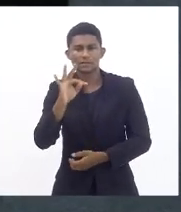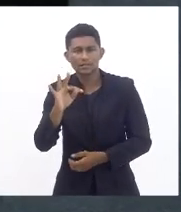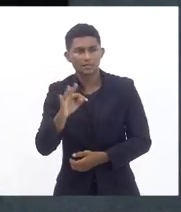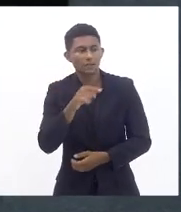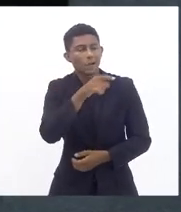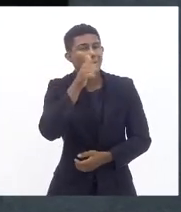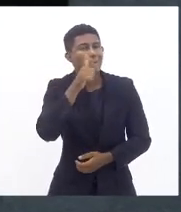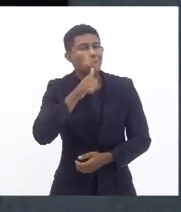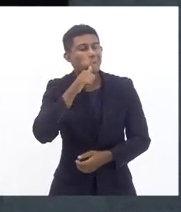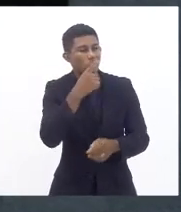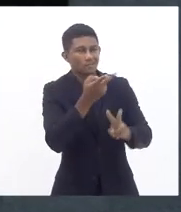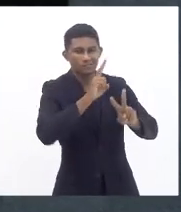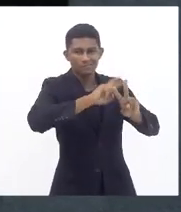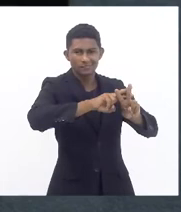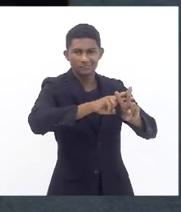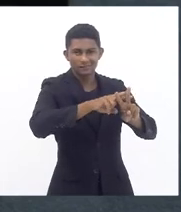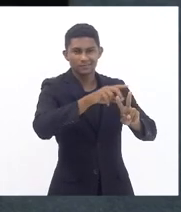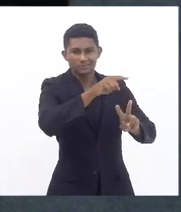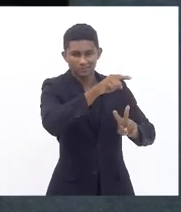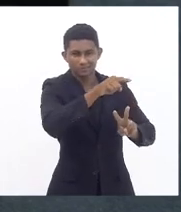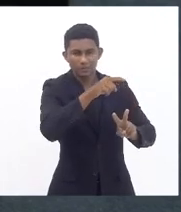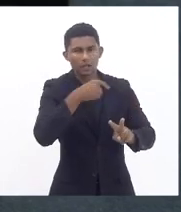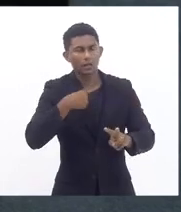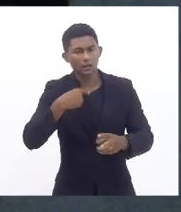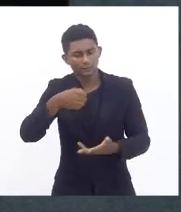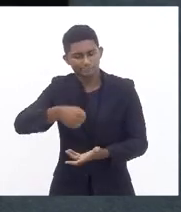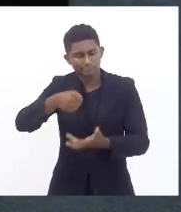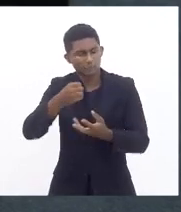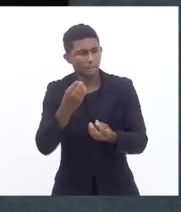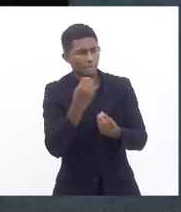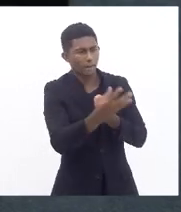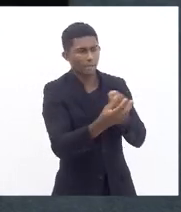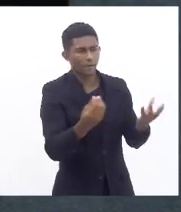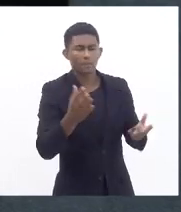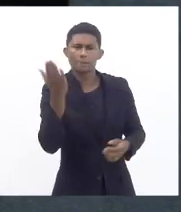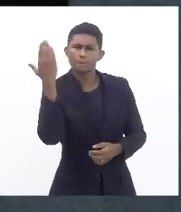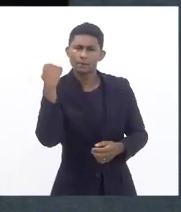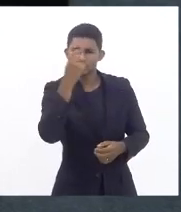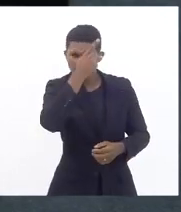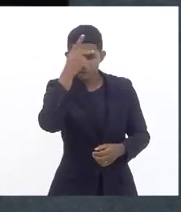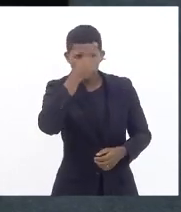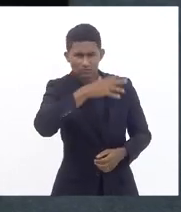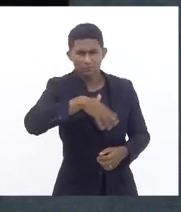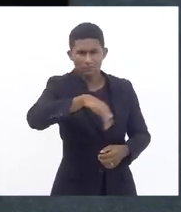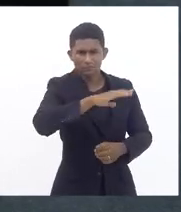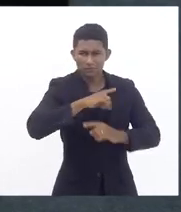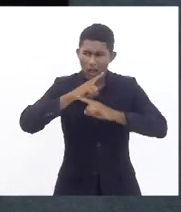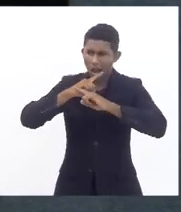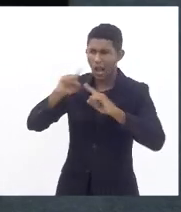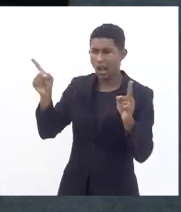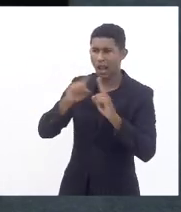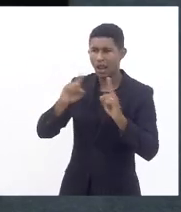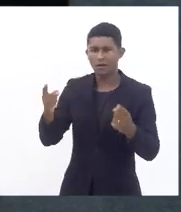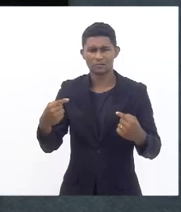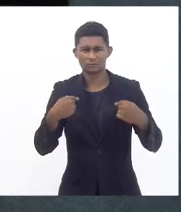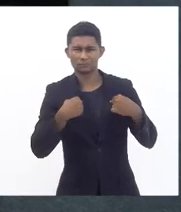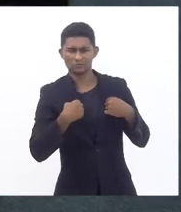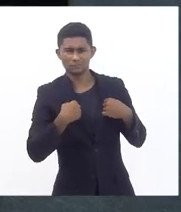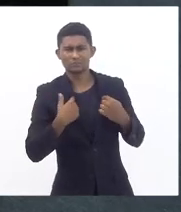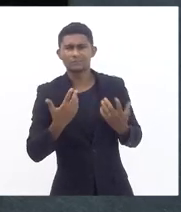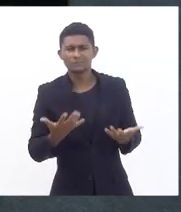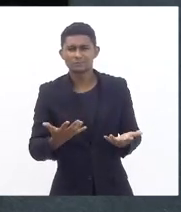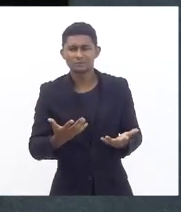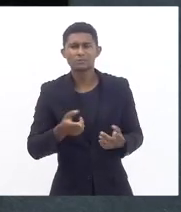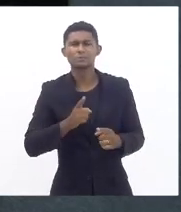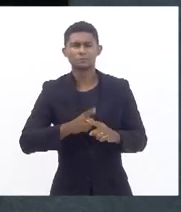como eu apanhei naquela ocasião, inclusive sobre o argumento de que haviam pessoas que não eram criminosas,